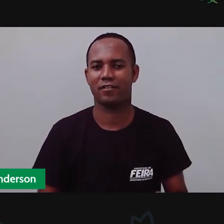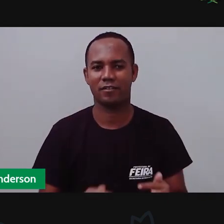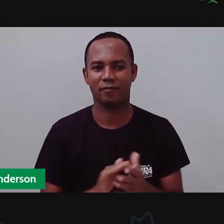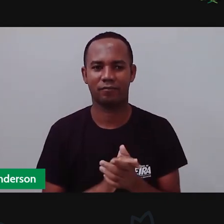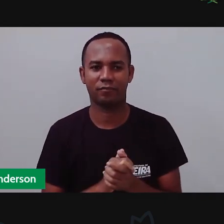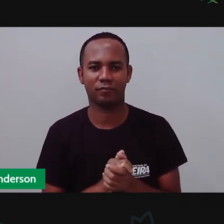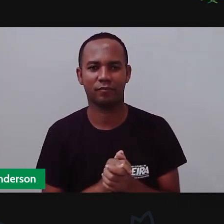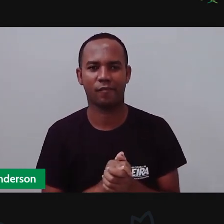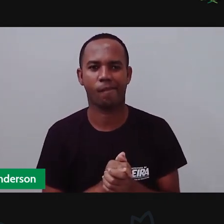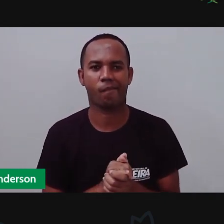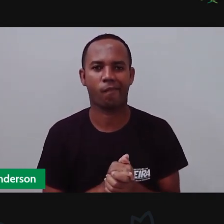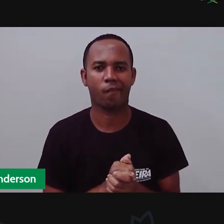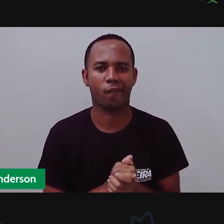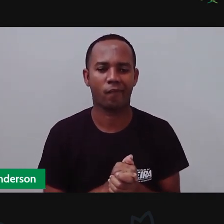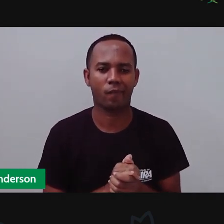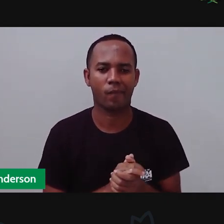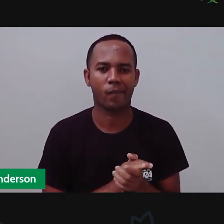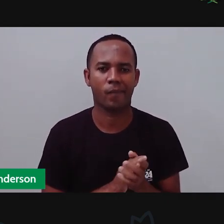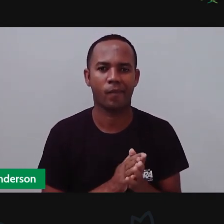né?